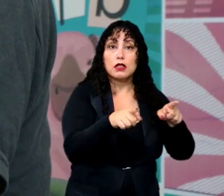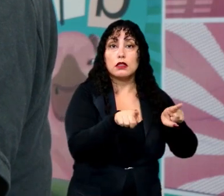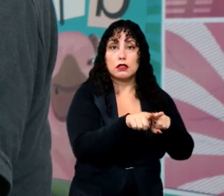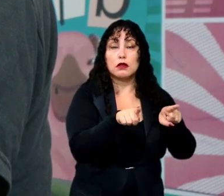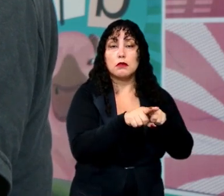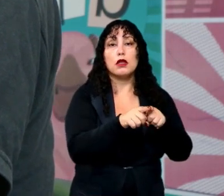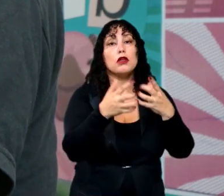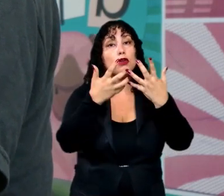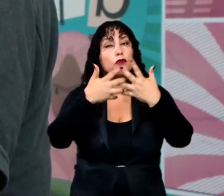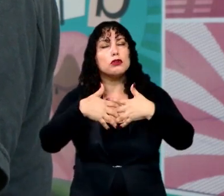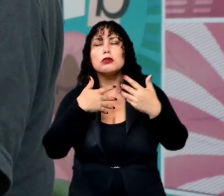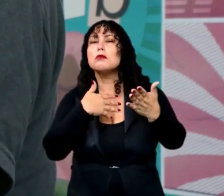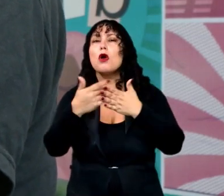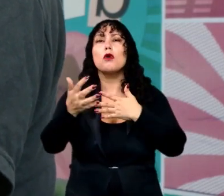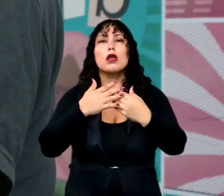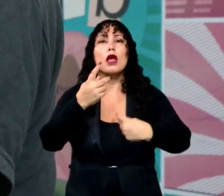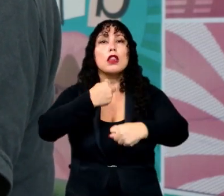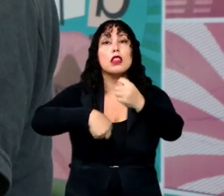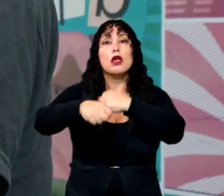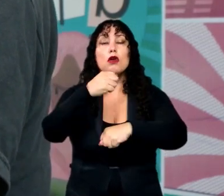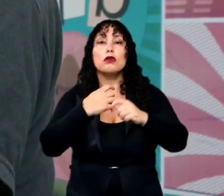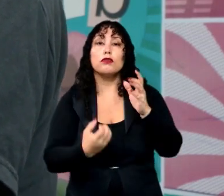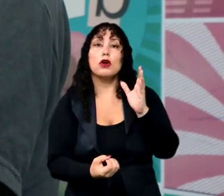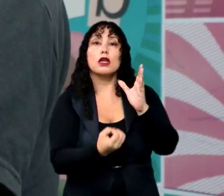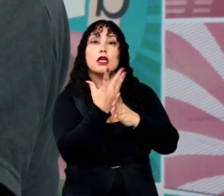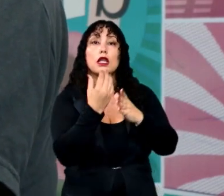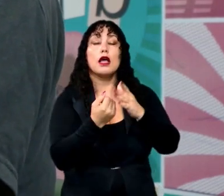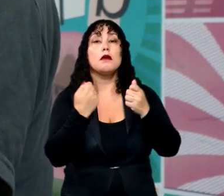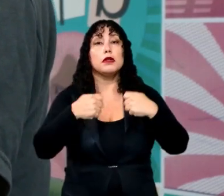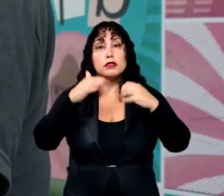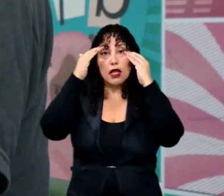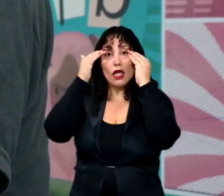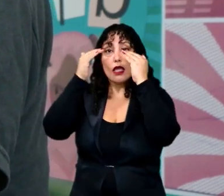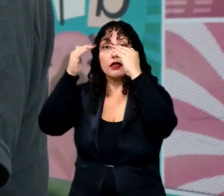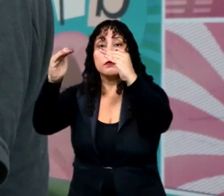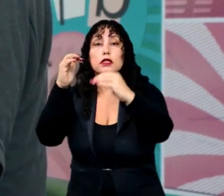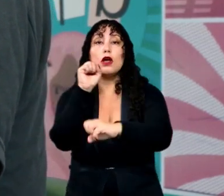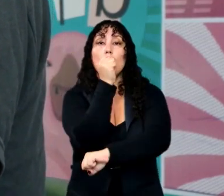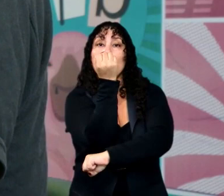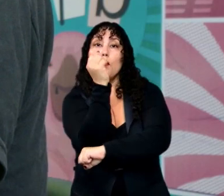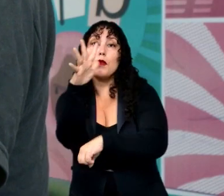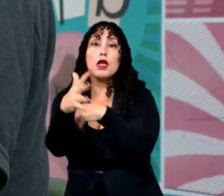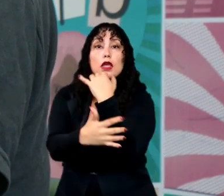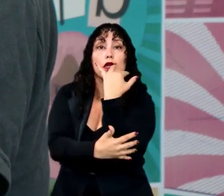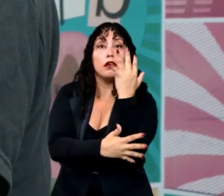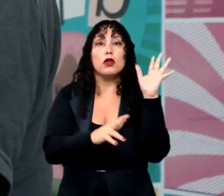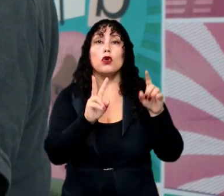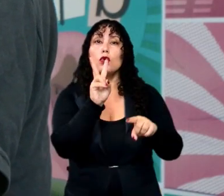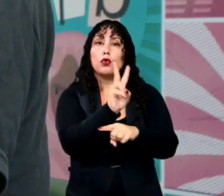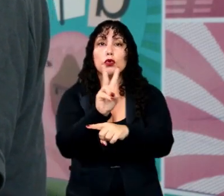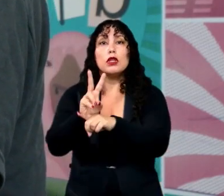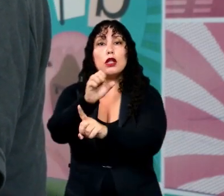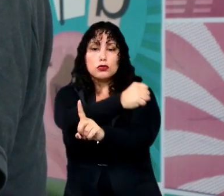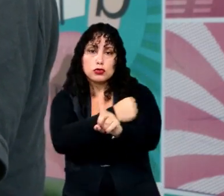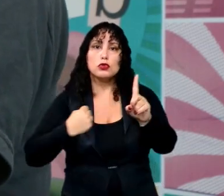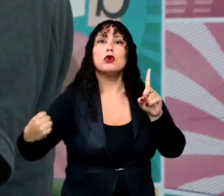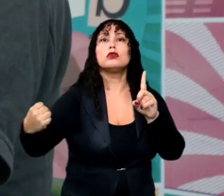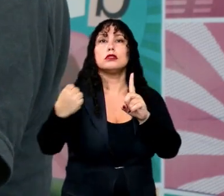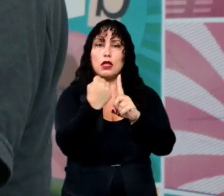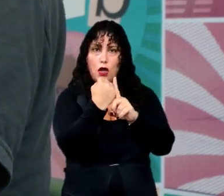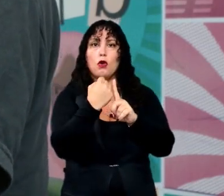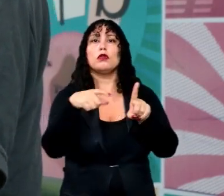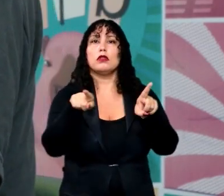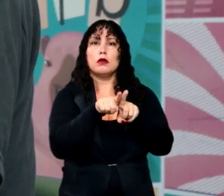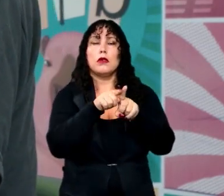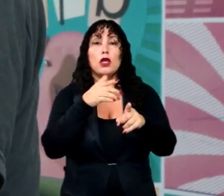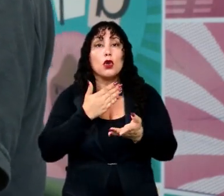pro para qualquer negócio que eu for elaborar tá você tem que respeitar o meio ambiente Você tem que cuidar social e o social